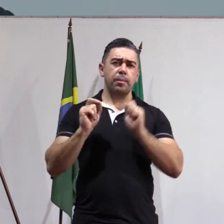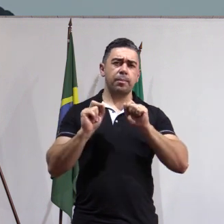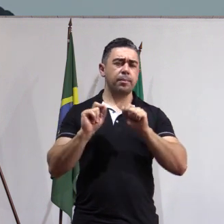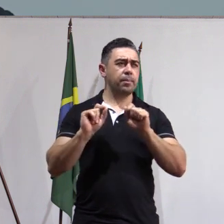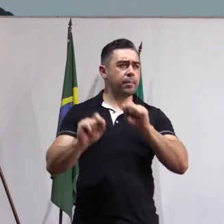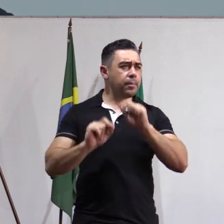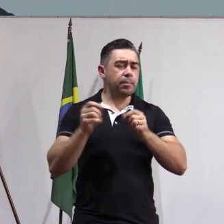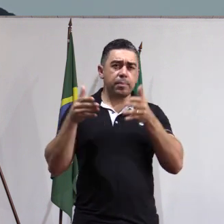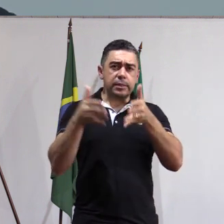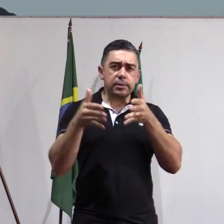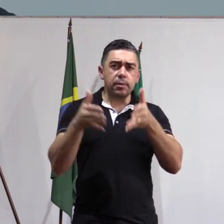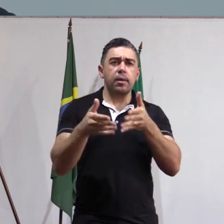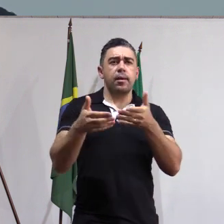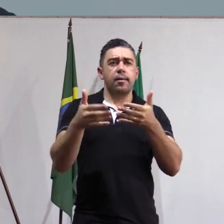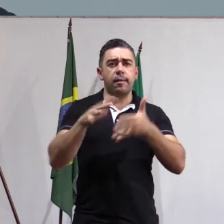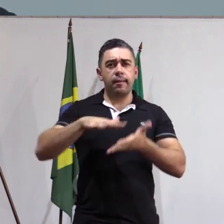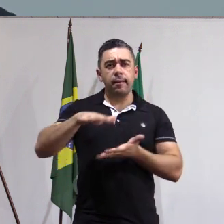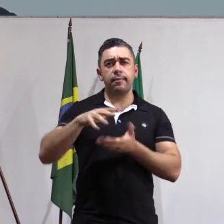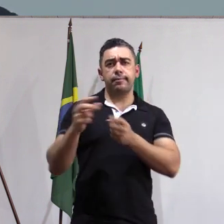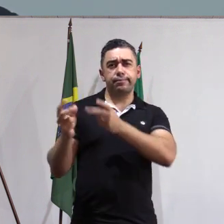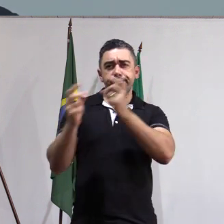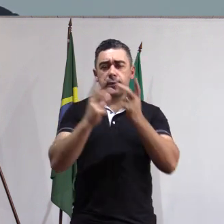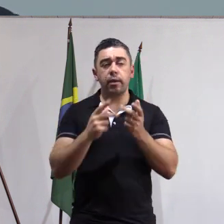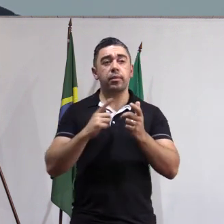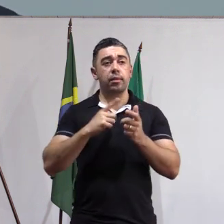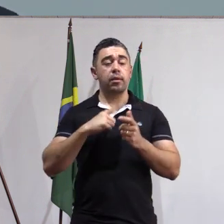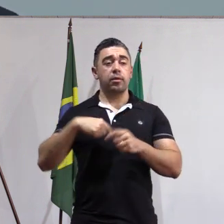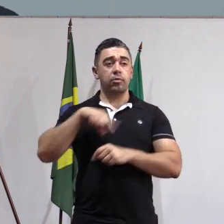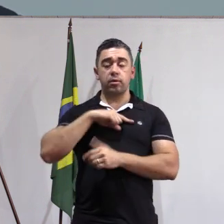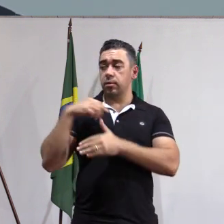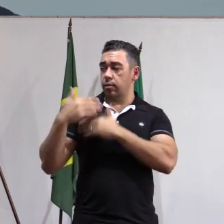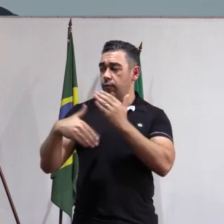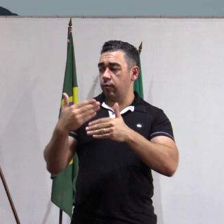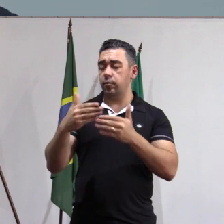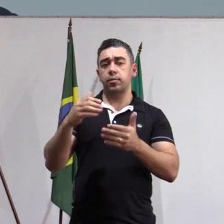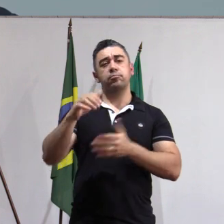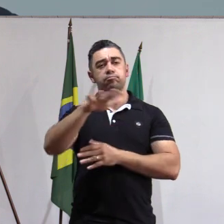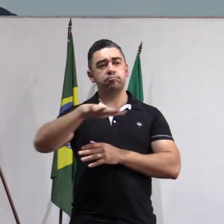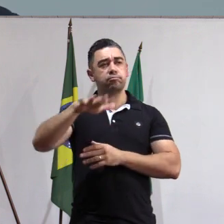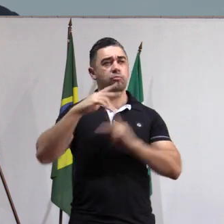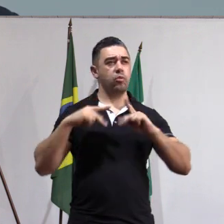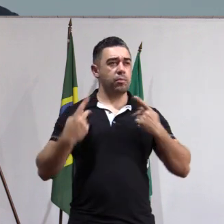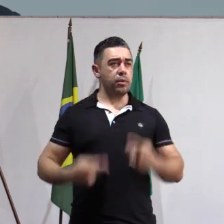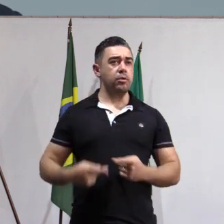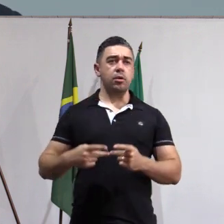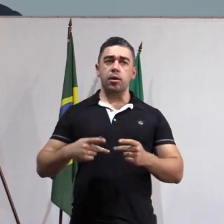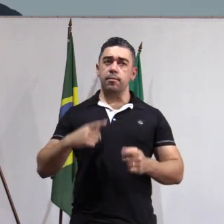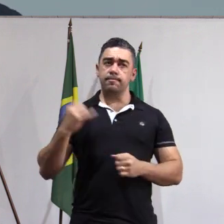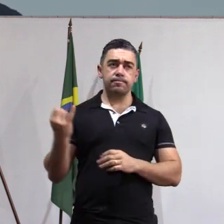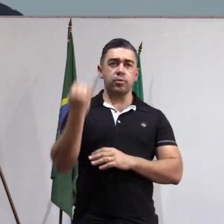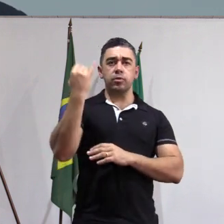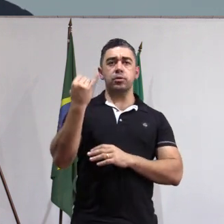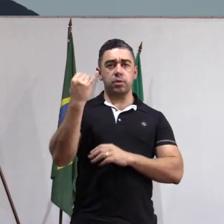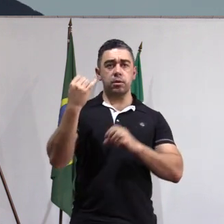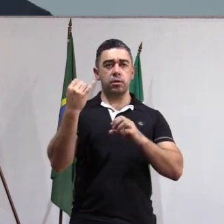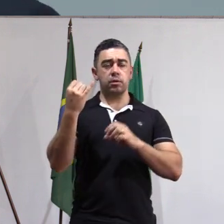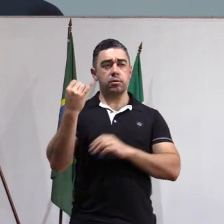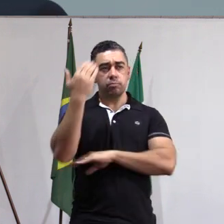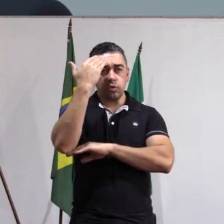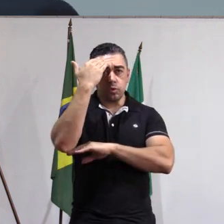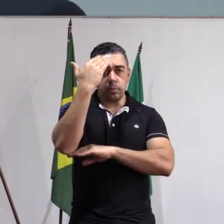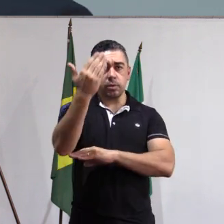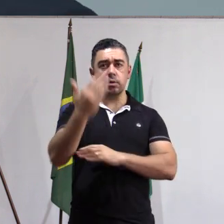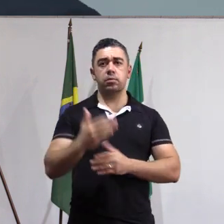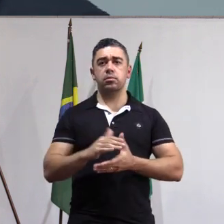das alternativas. O desenvolvimento da sociedade humana é o elemento mais fundamental e mais importante para a universidade. Muito